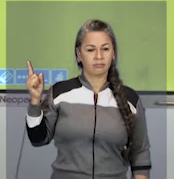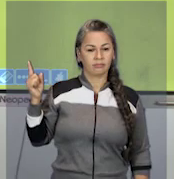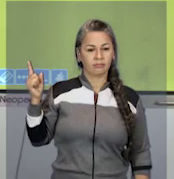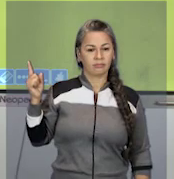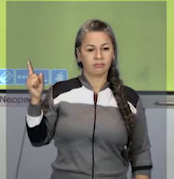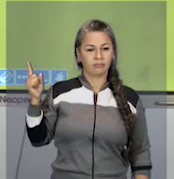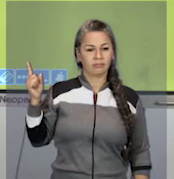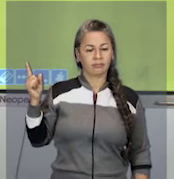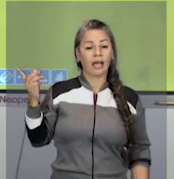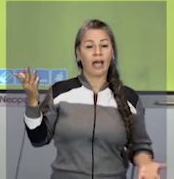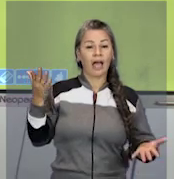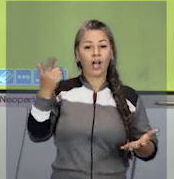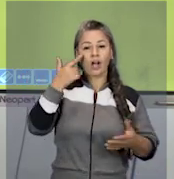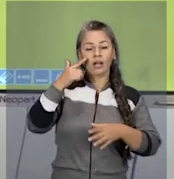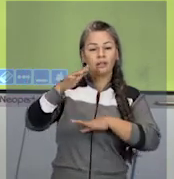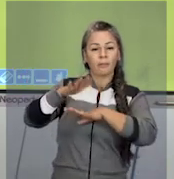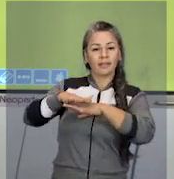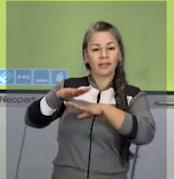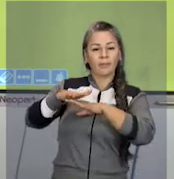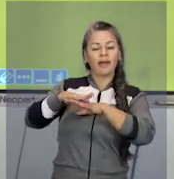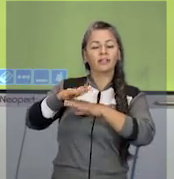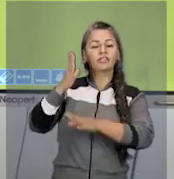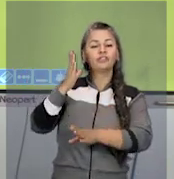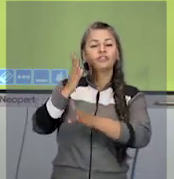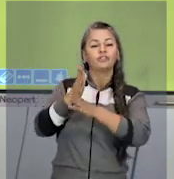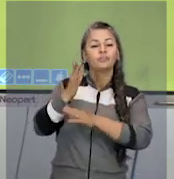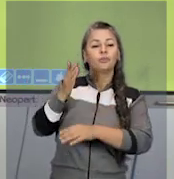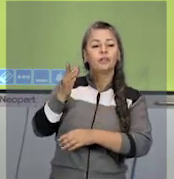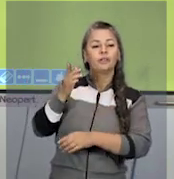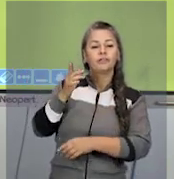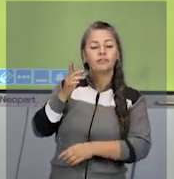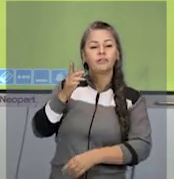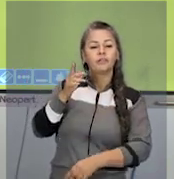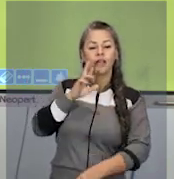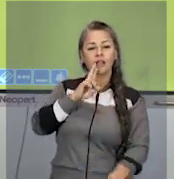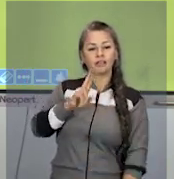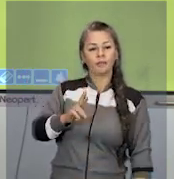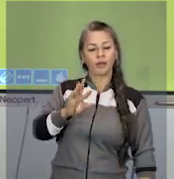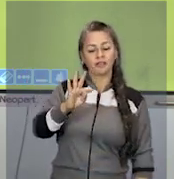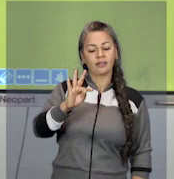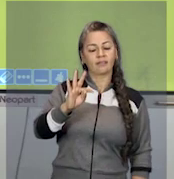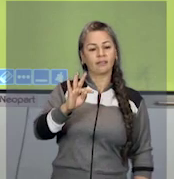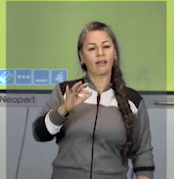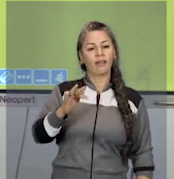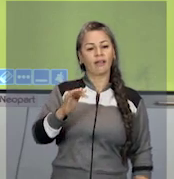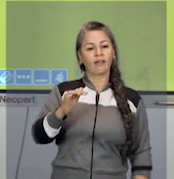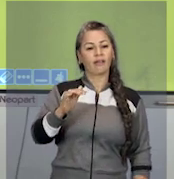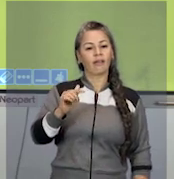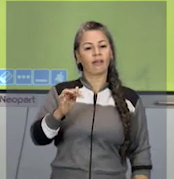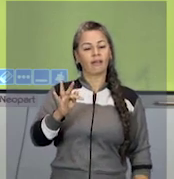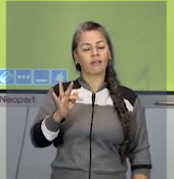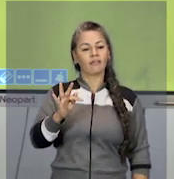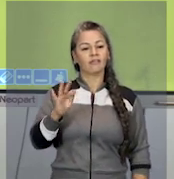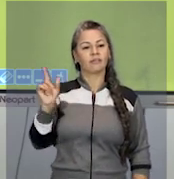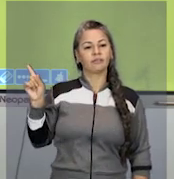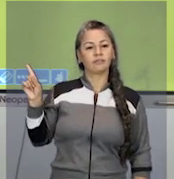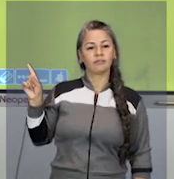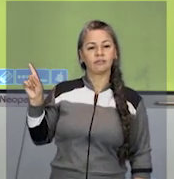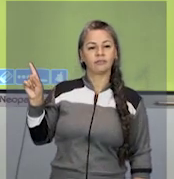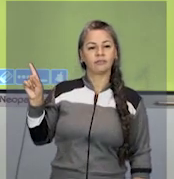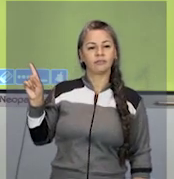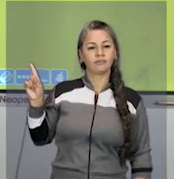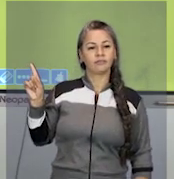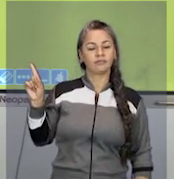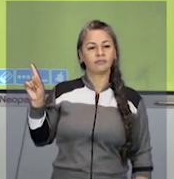Pronto. Agora a matemática é achar o valor de TF. Então, eu distribuí esse 2 aqui no